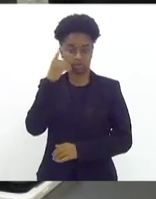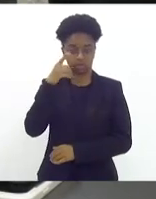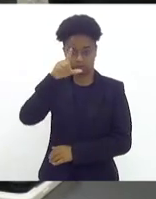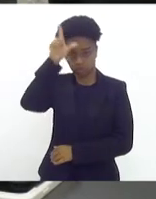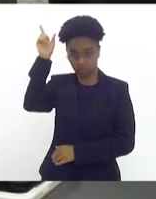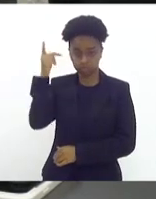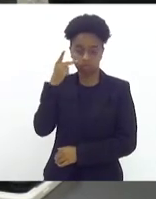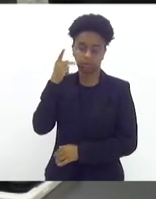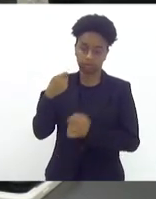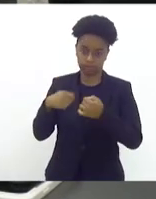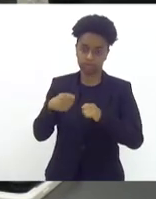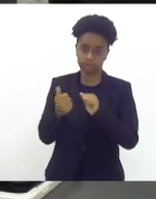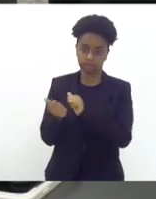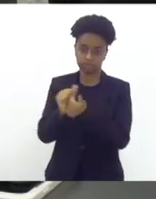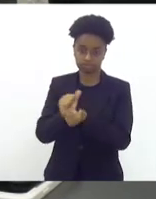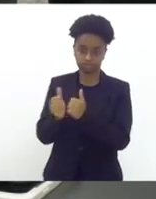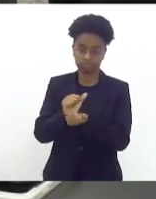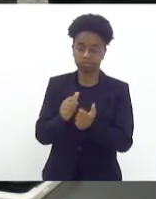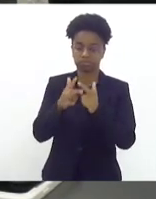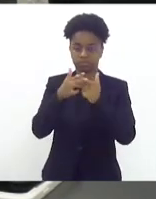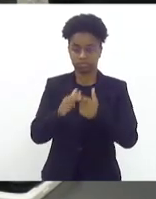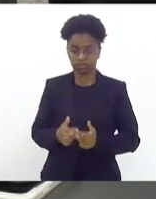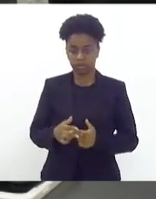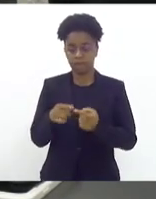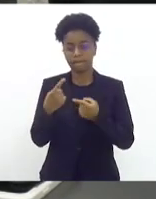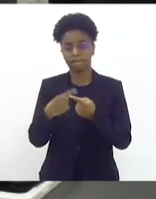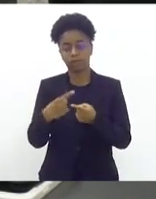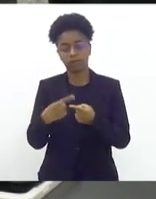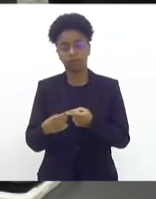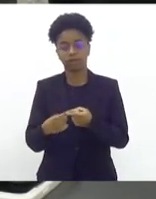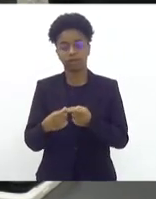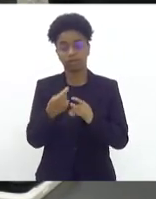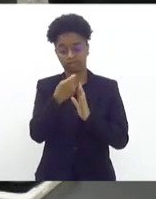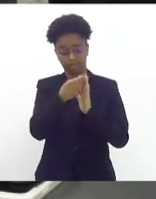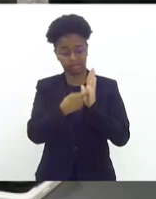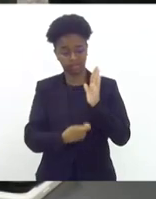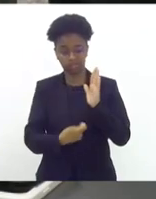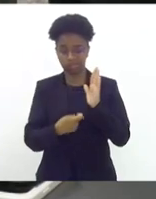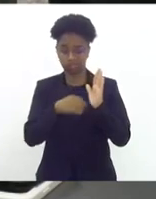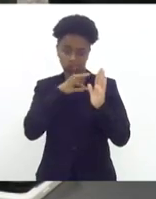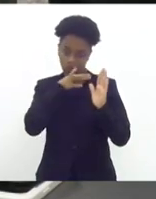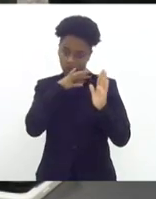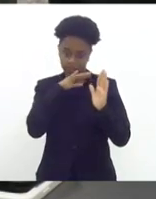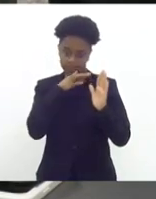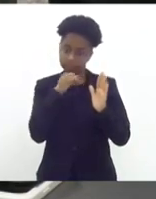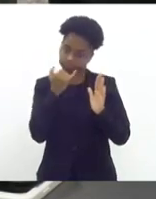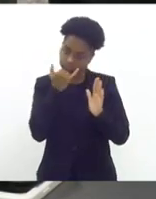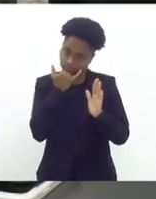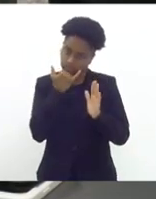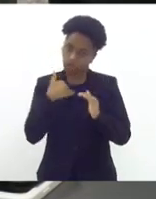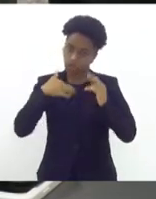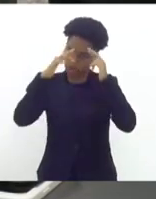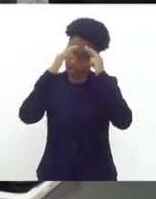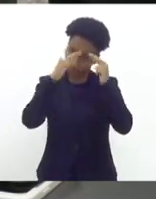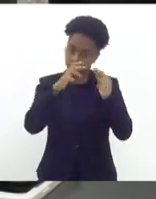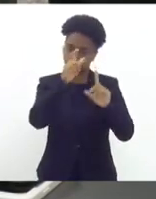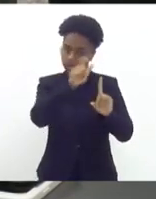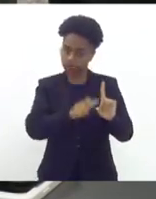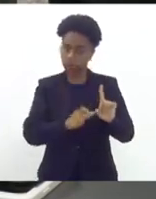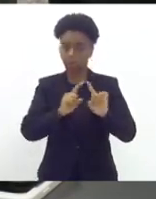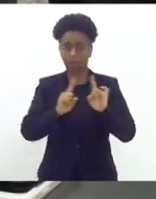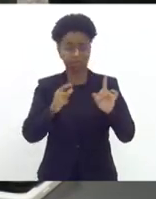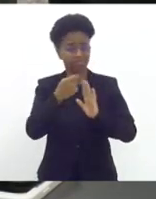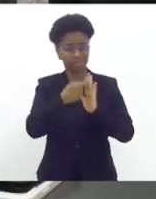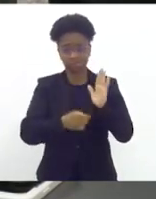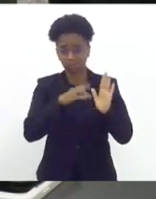fazer essas adequações, porque o texto é muito ruim, com todo o respeito ao colega, à assessoria, mas o texto é